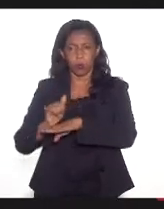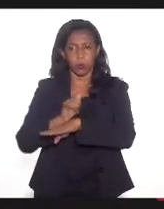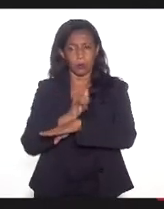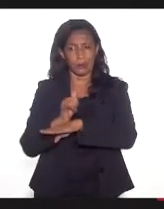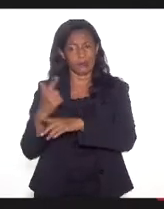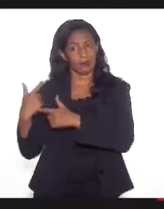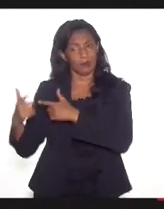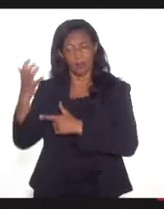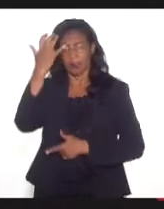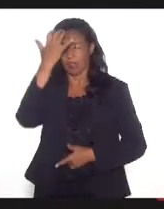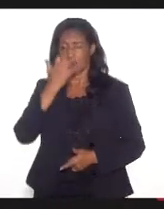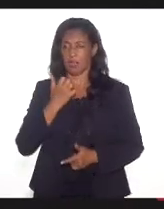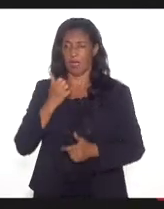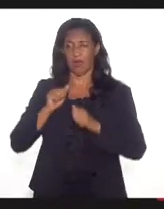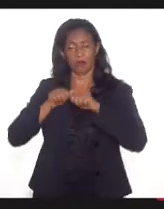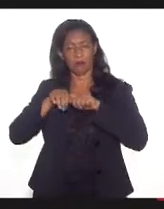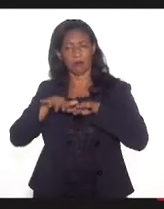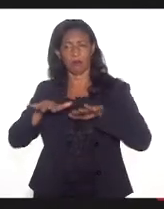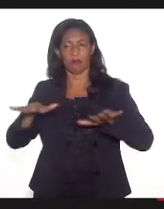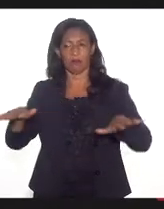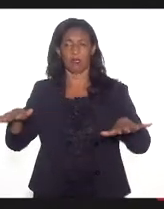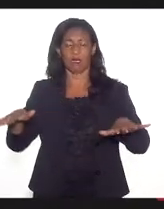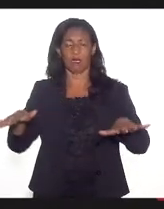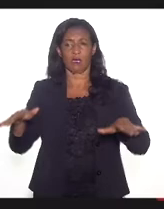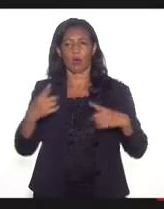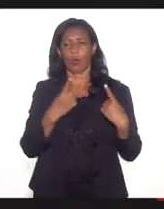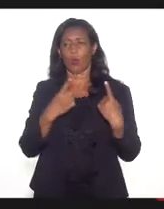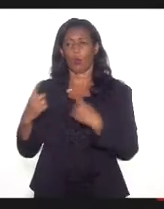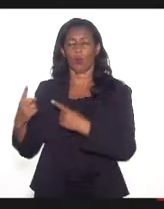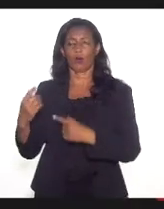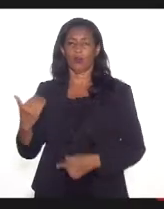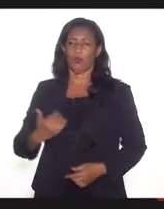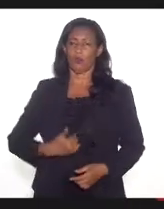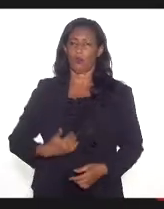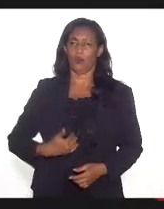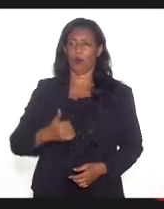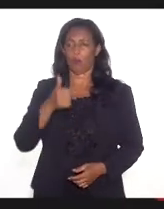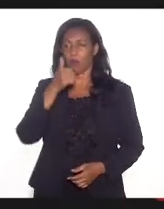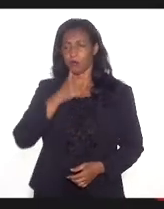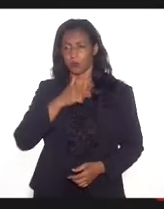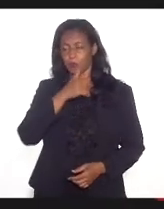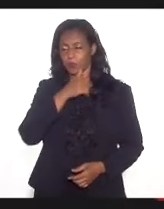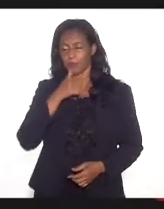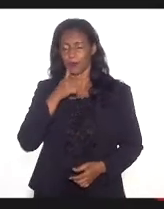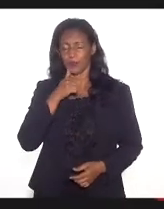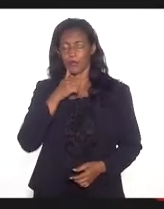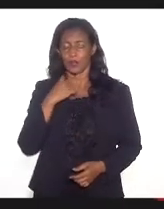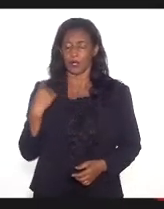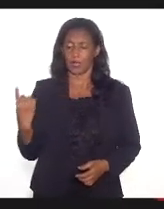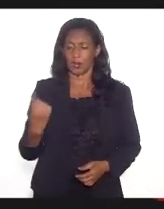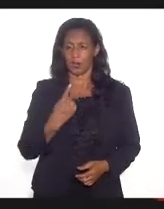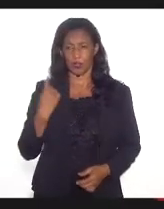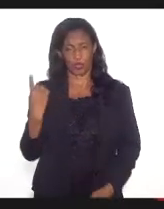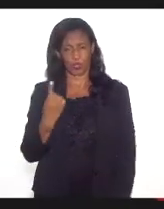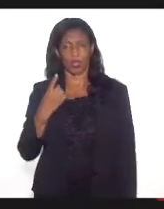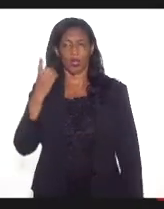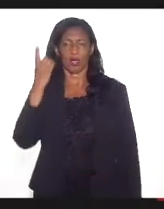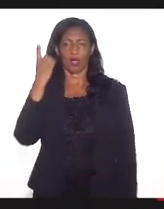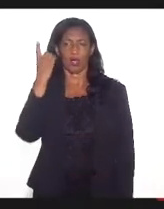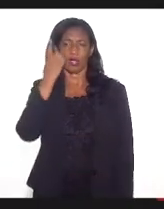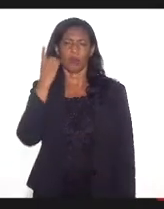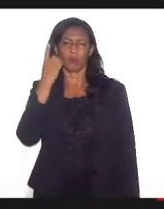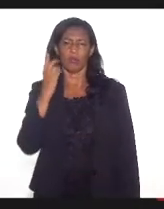de pandemia em relação à miséria e à fome. A gente, deputada Renata, tem